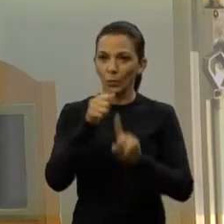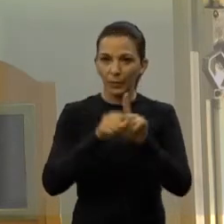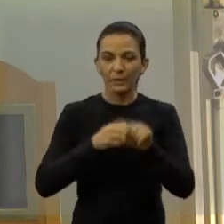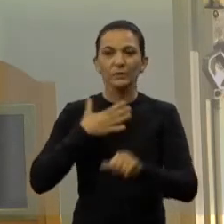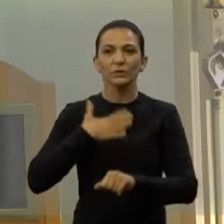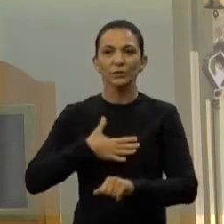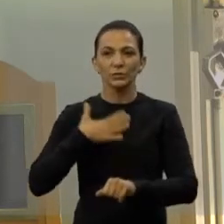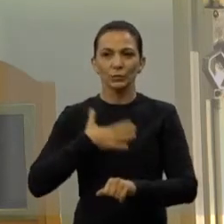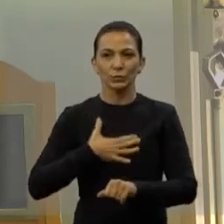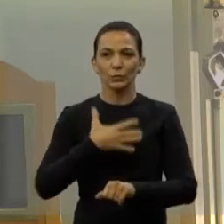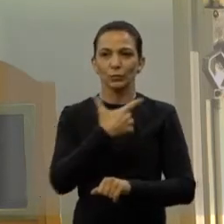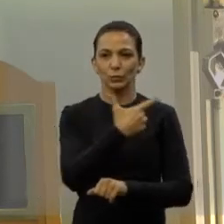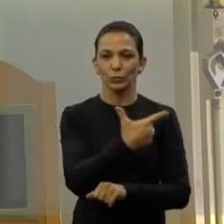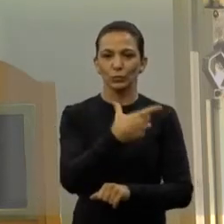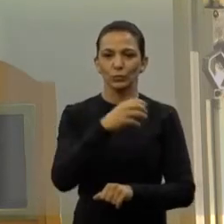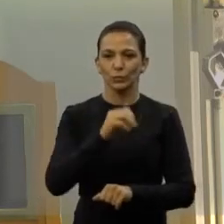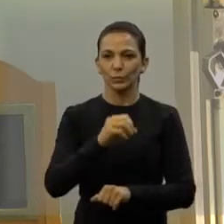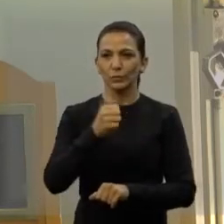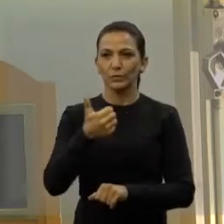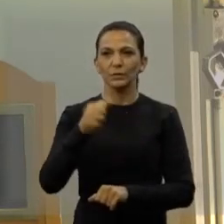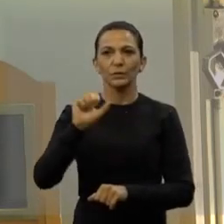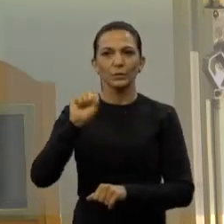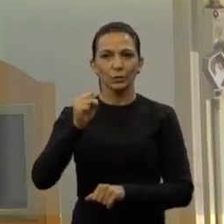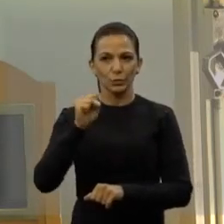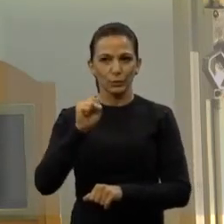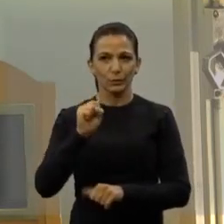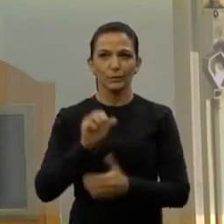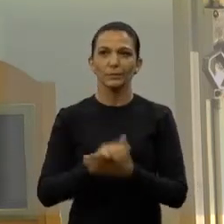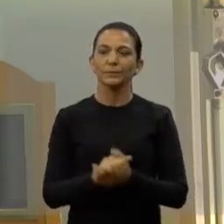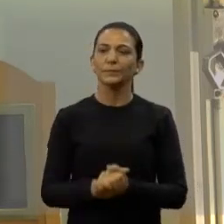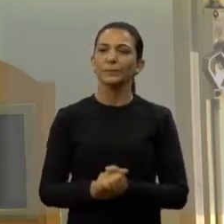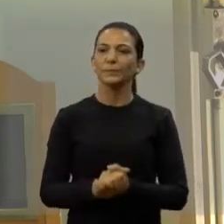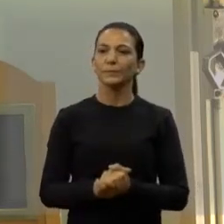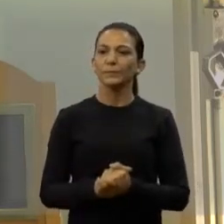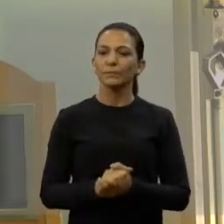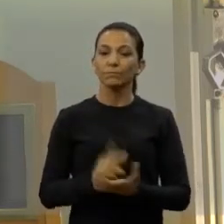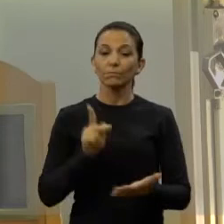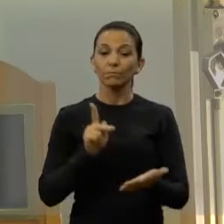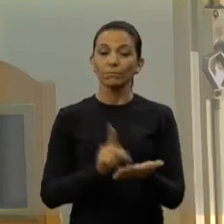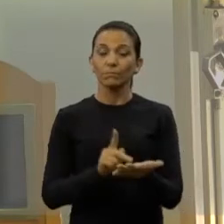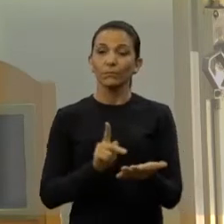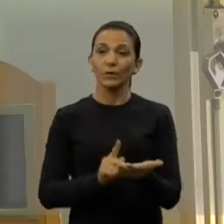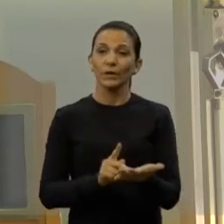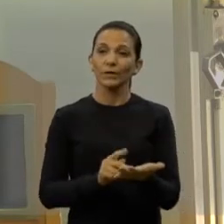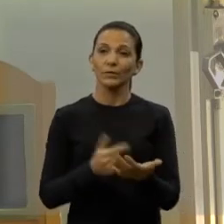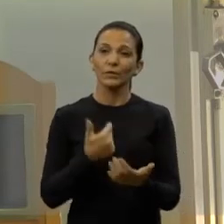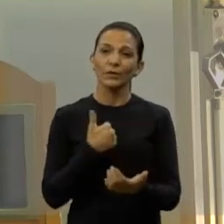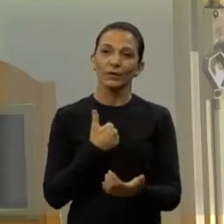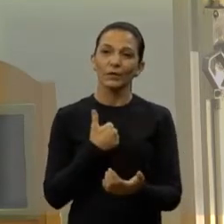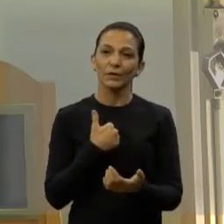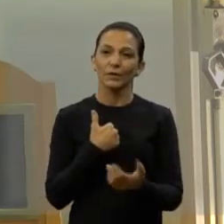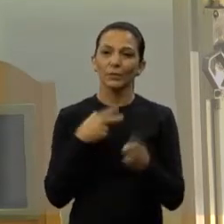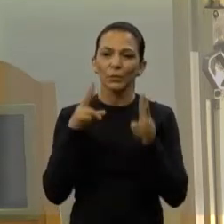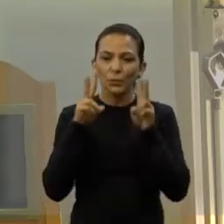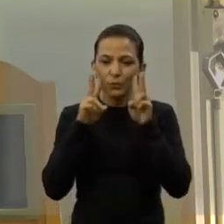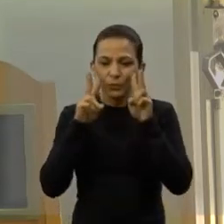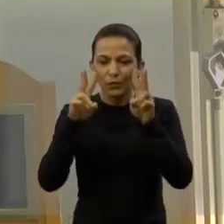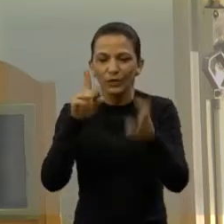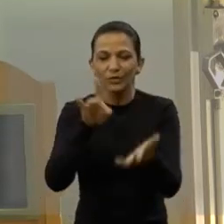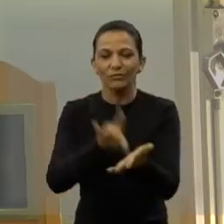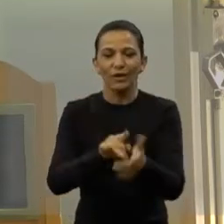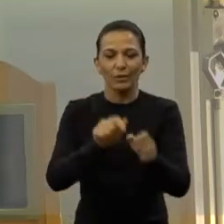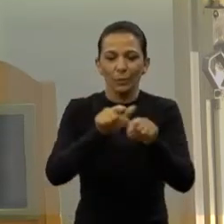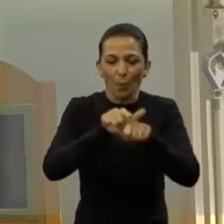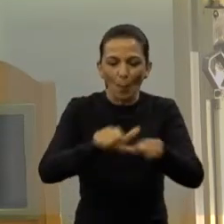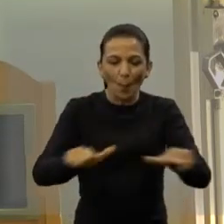2018. Realmente, eu não estive acompanhando realmente sobre a limpeza que foi feita no